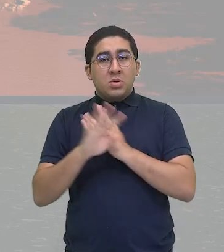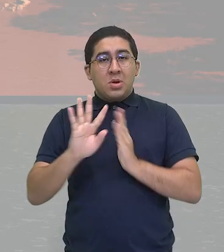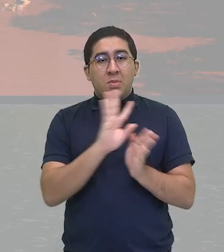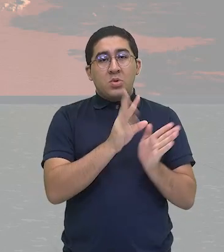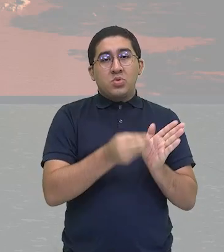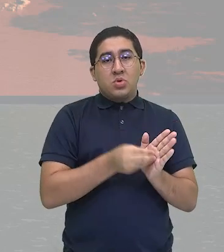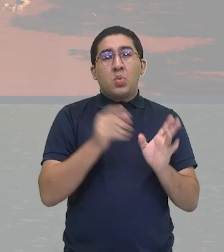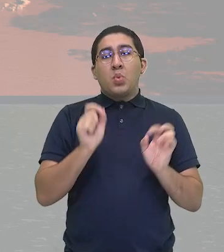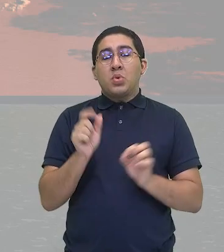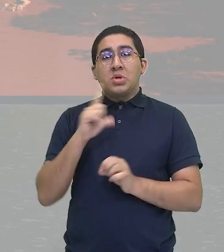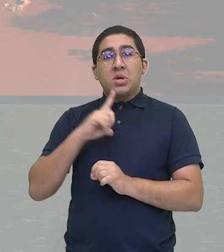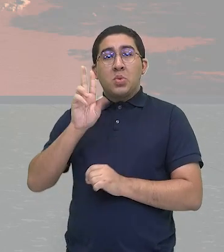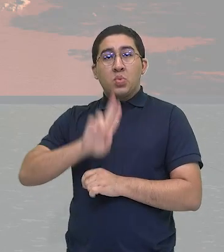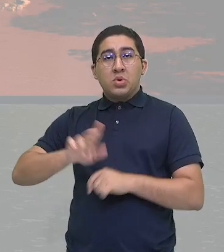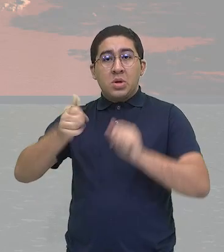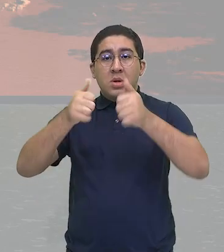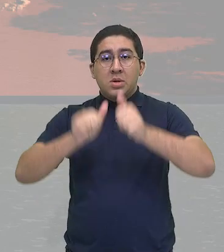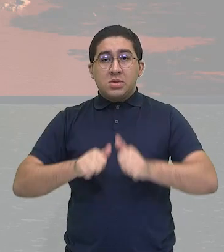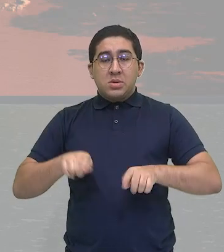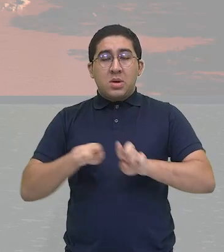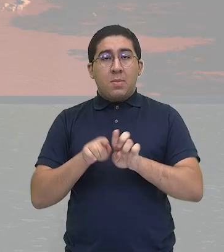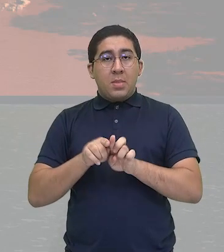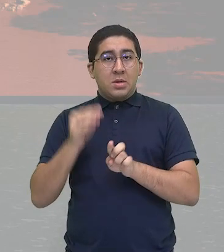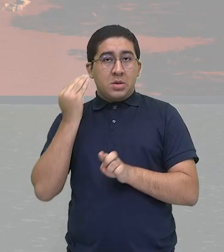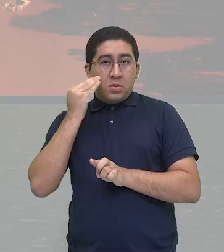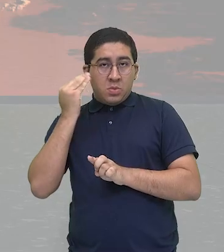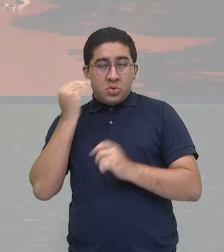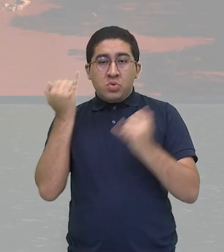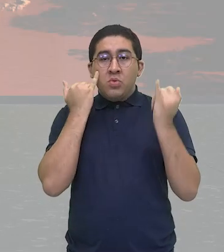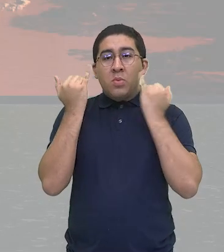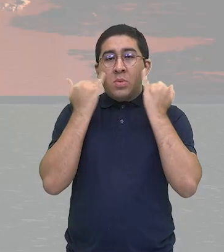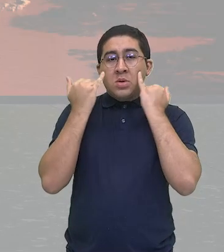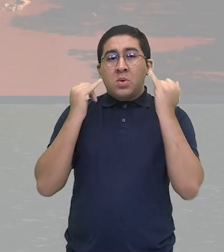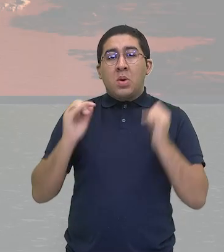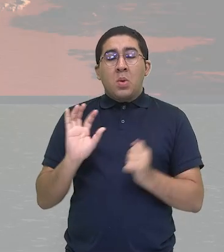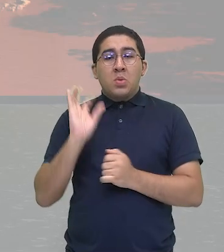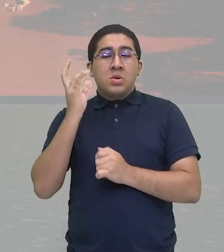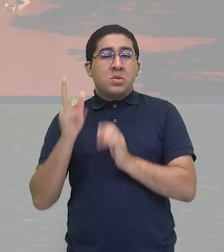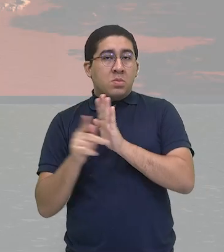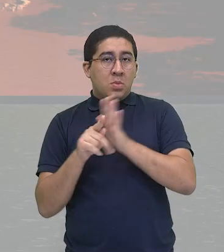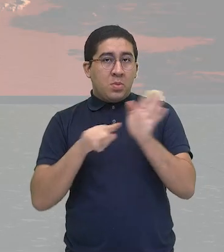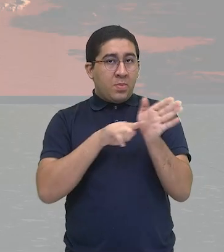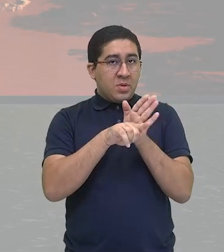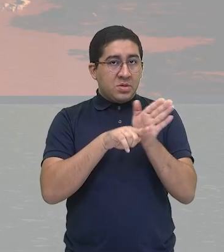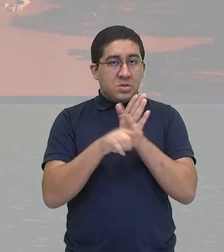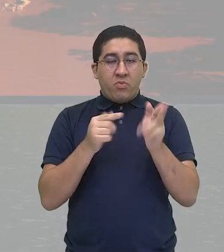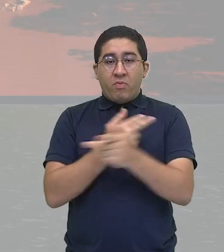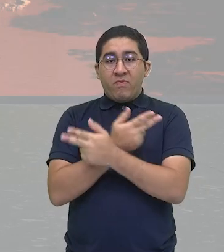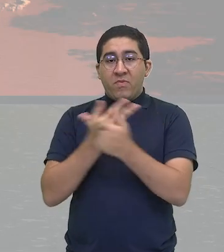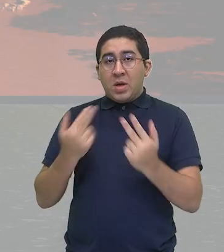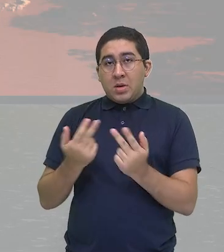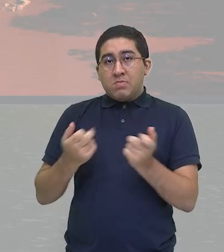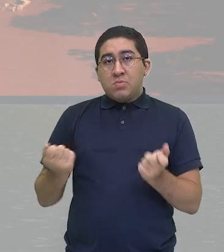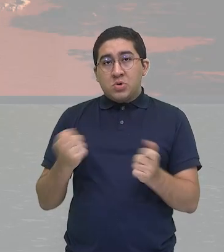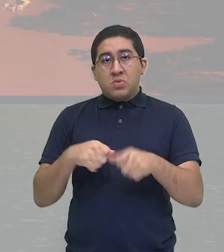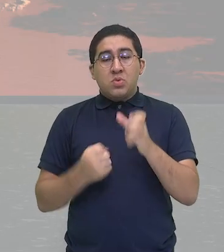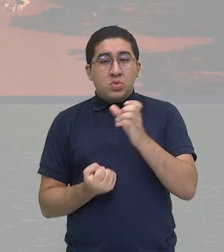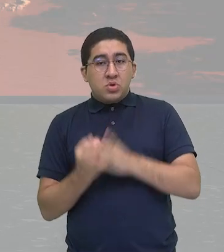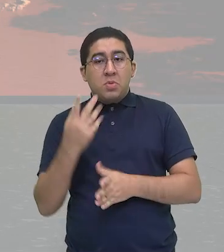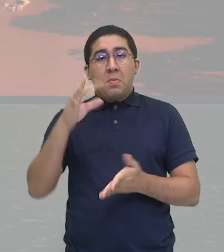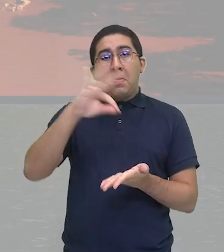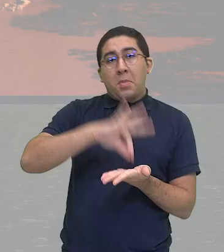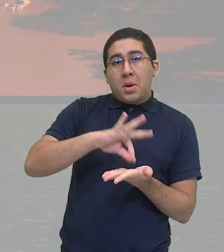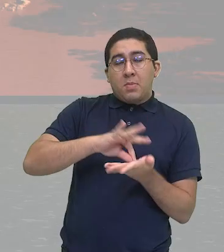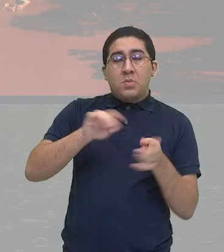Amazônia, por meio de análise e interpretação de dados que são feitas em pesquisas. E isso vai permitir a criação de mapas